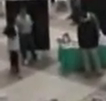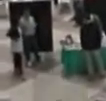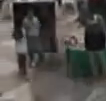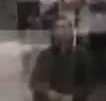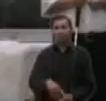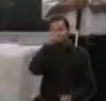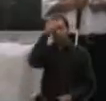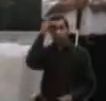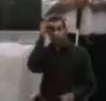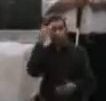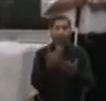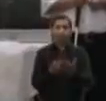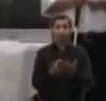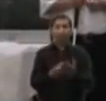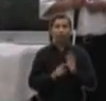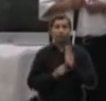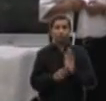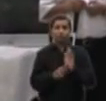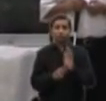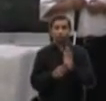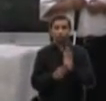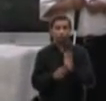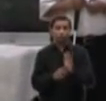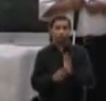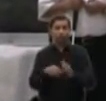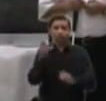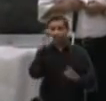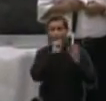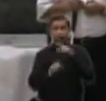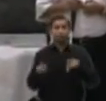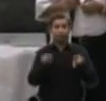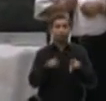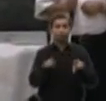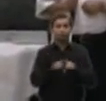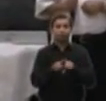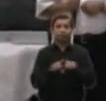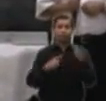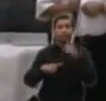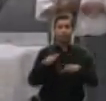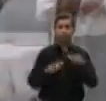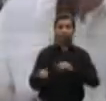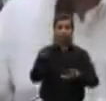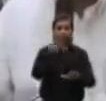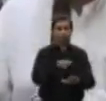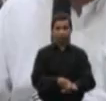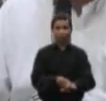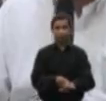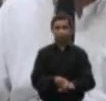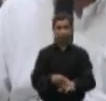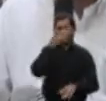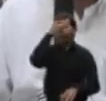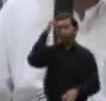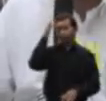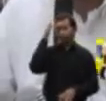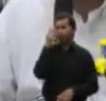O pessoal das escolas mostrou que elas estão caprichando na lição de casa quando o assunto é inclusão. As pessoas